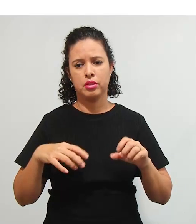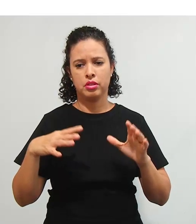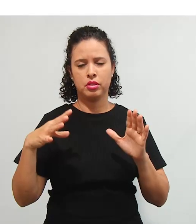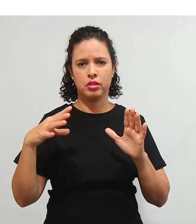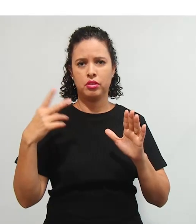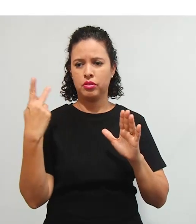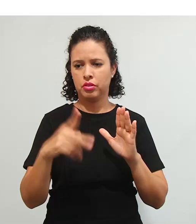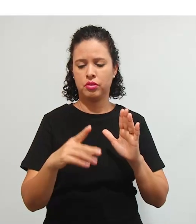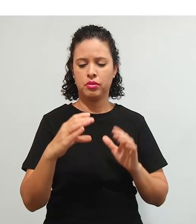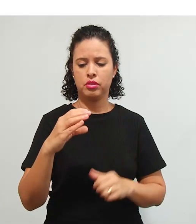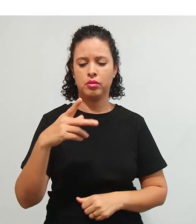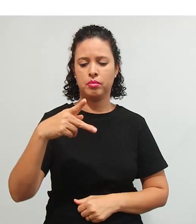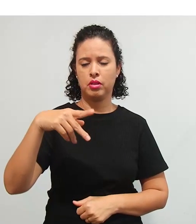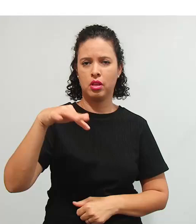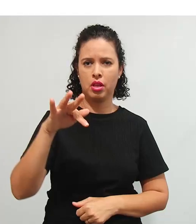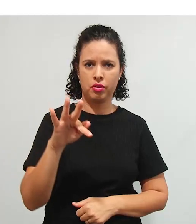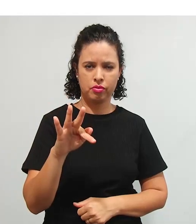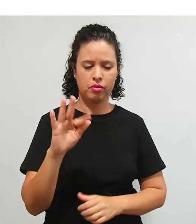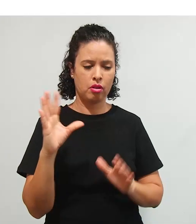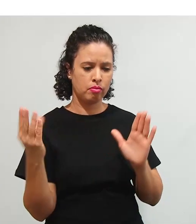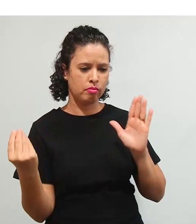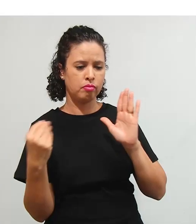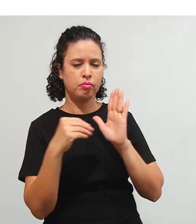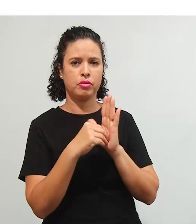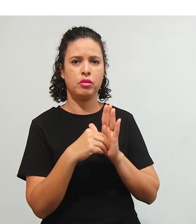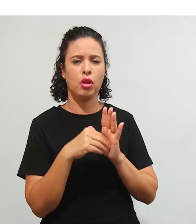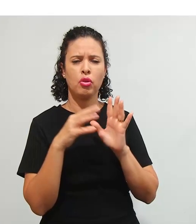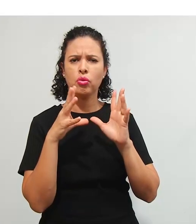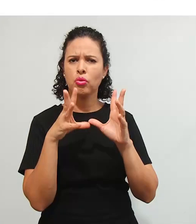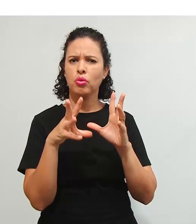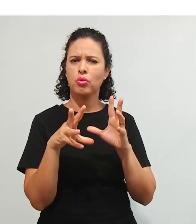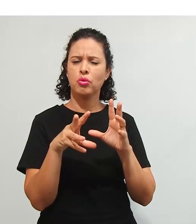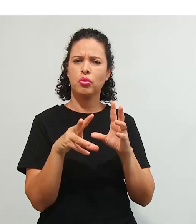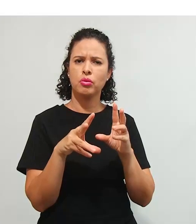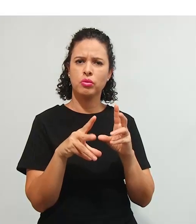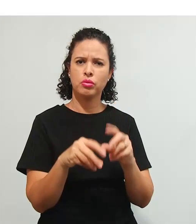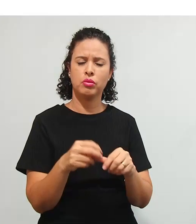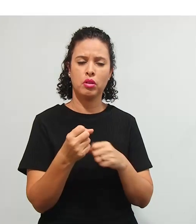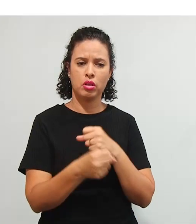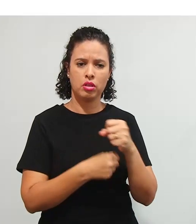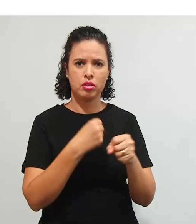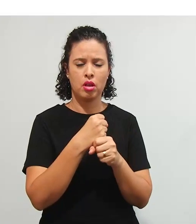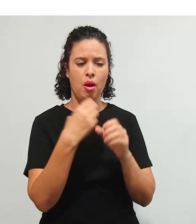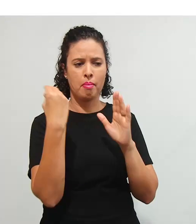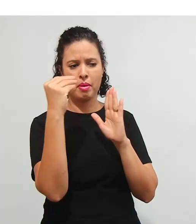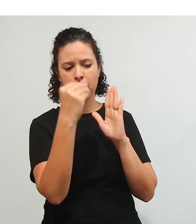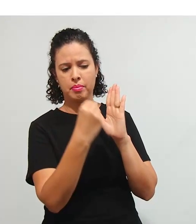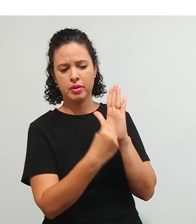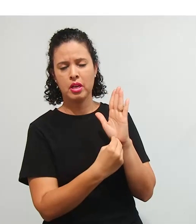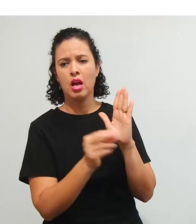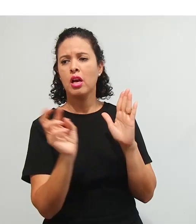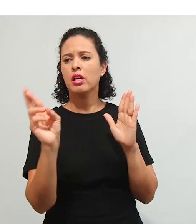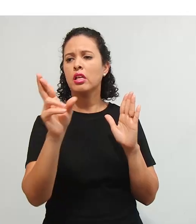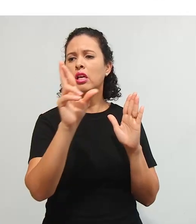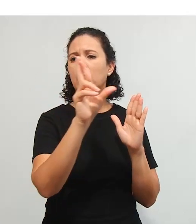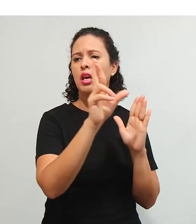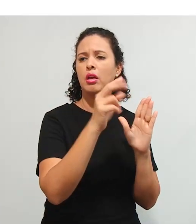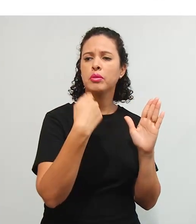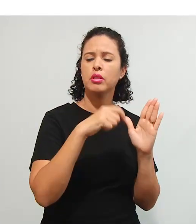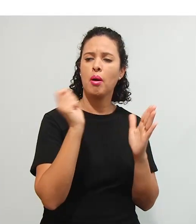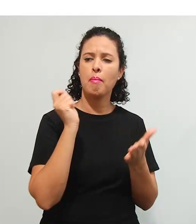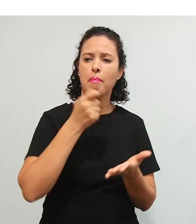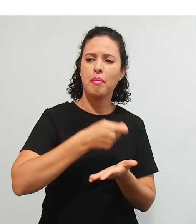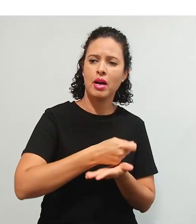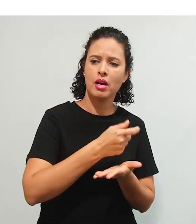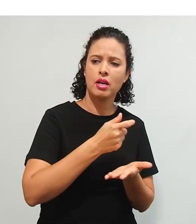cadastrado no seu CPF. Então, o que acontece? Todo ano eles vão lá e vão fazer o lançamento. Quem deve para o governo? Com base no